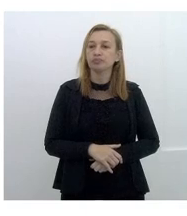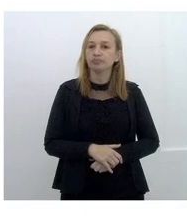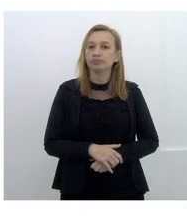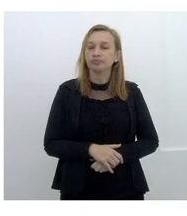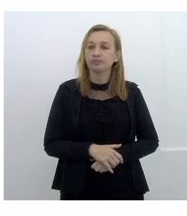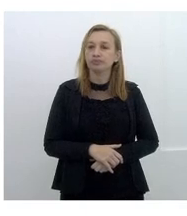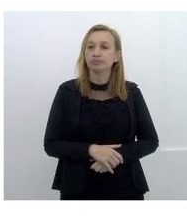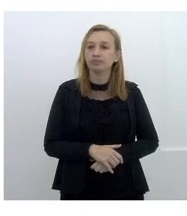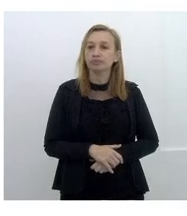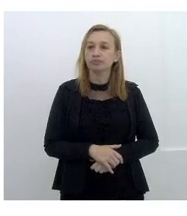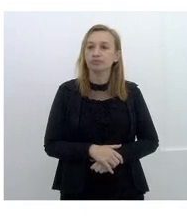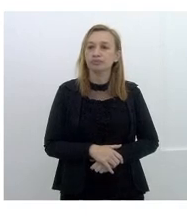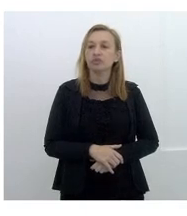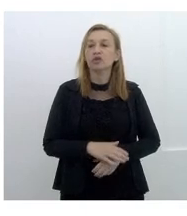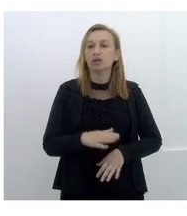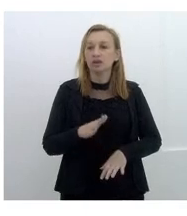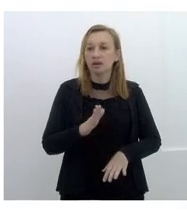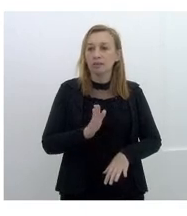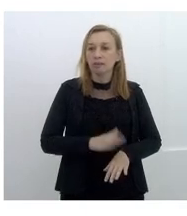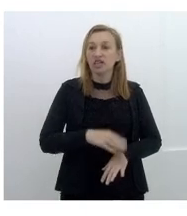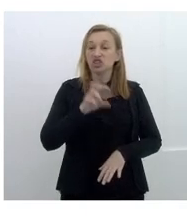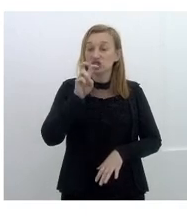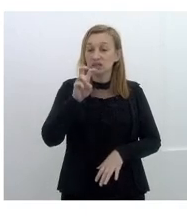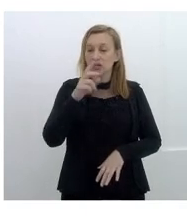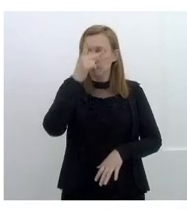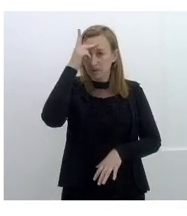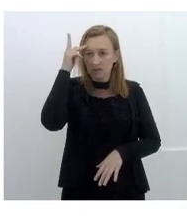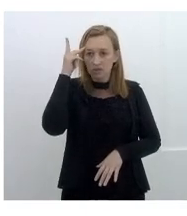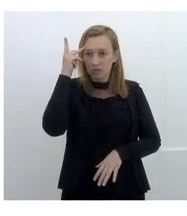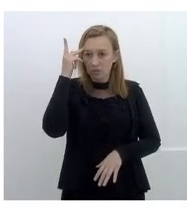mais de 5 dependente